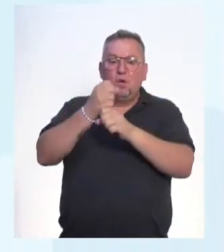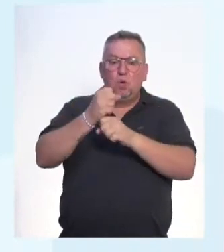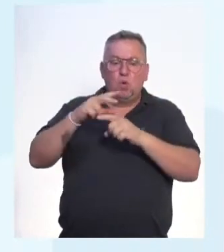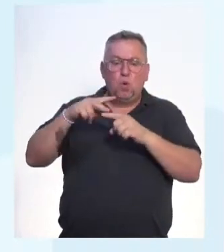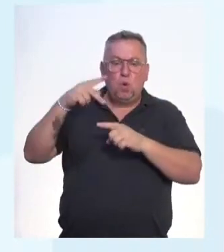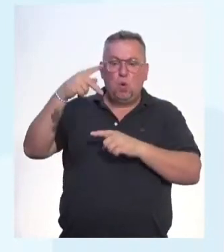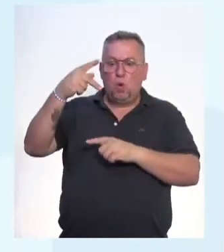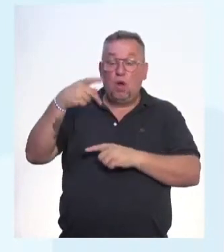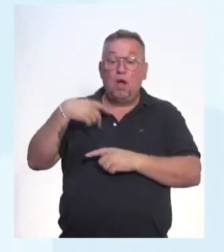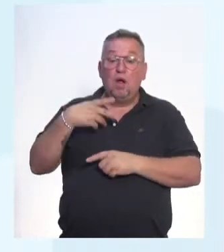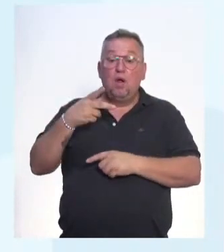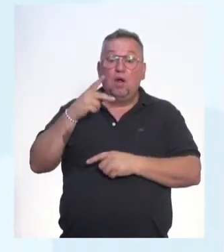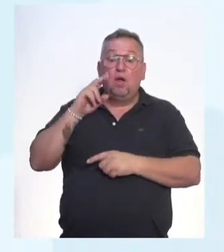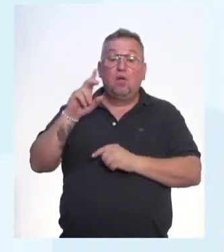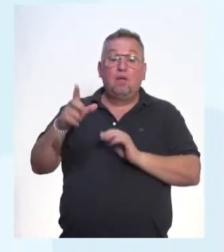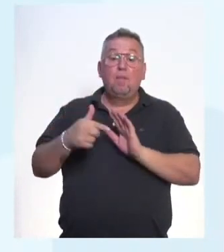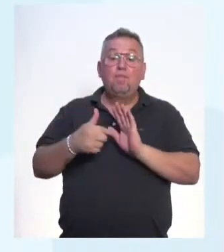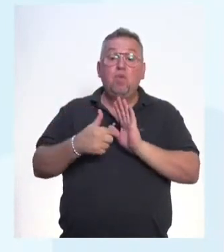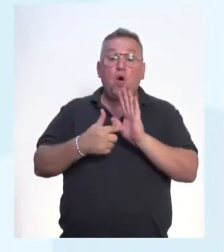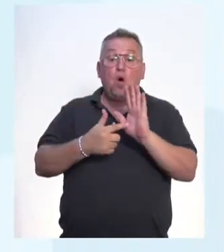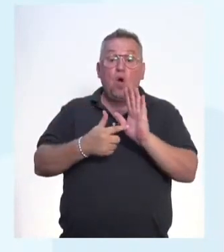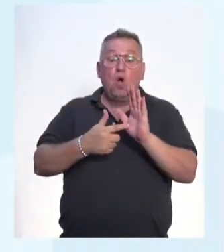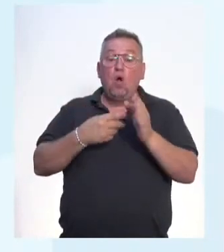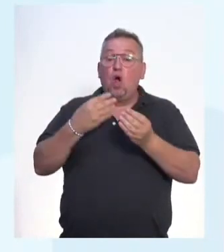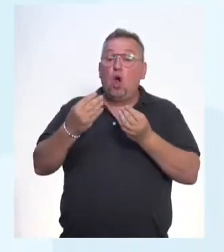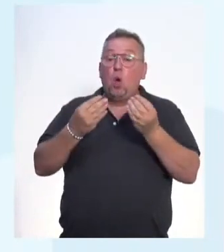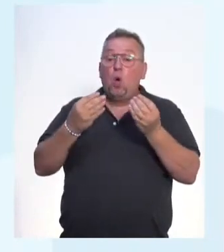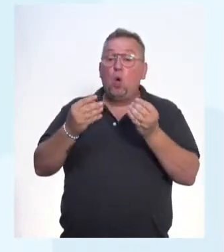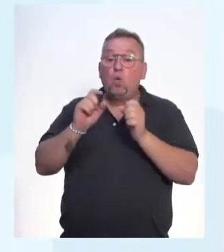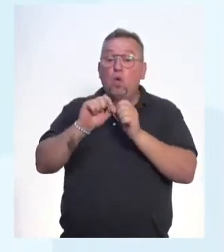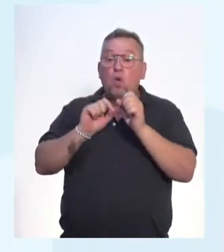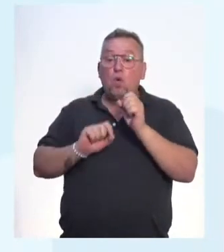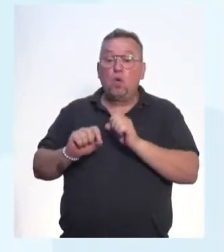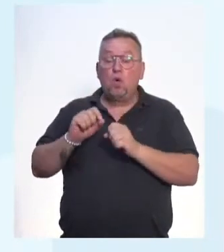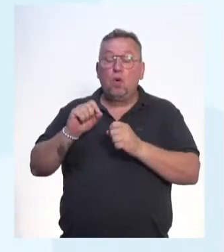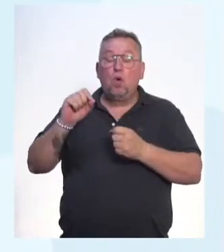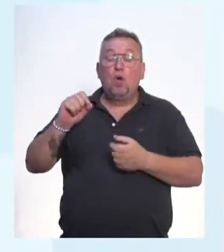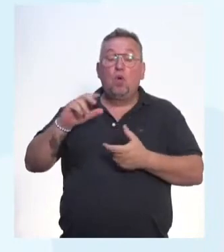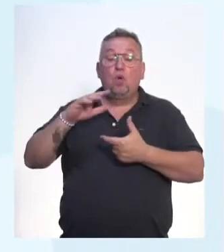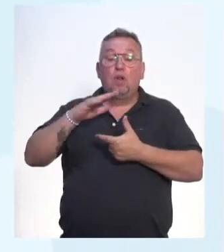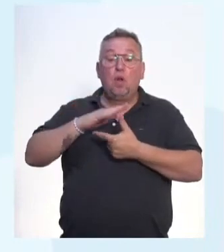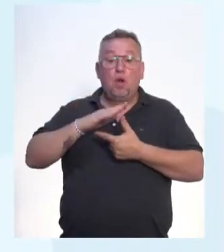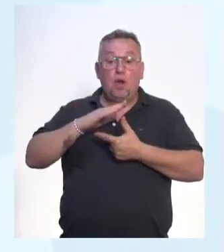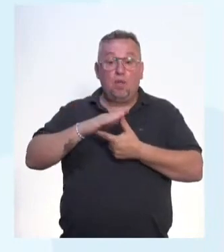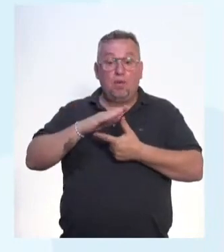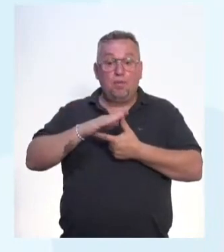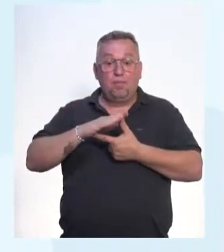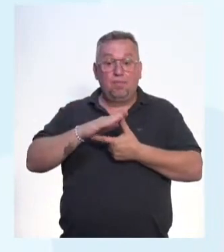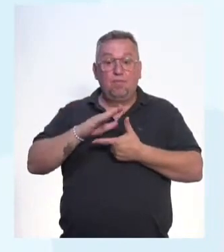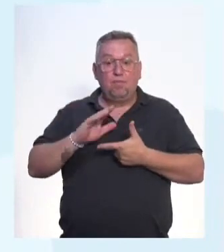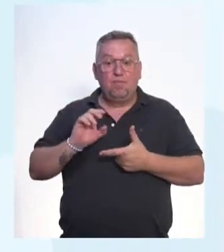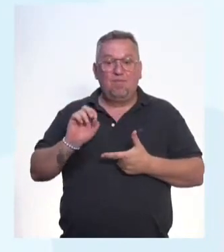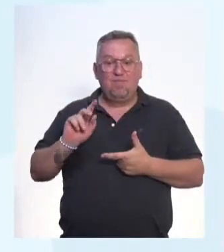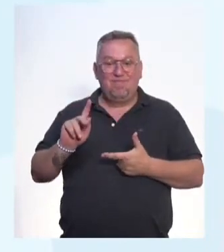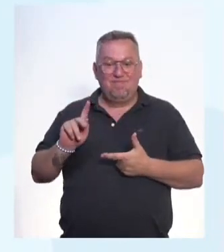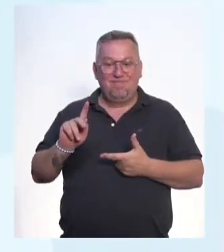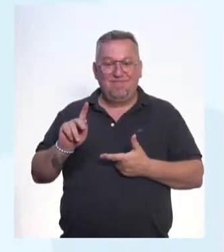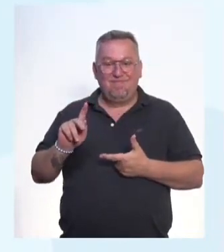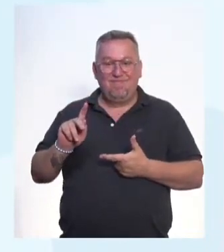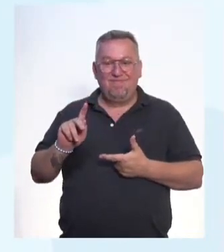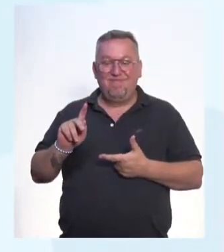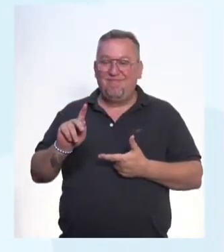potência, eu quero que você indique como fica o Teorema de Pitágoras, ok?